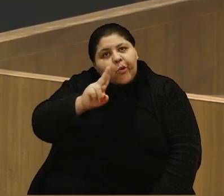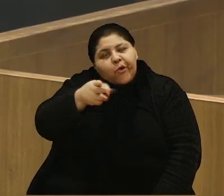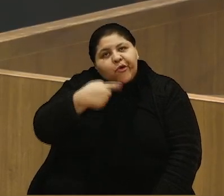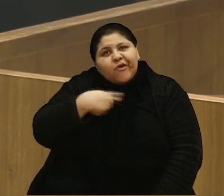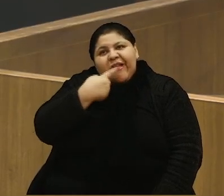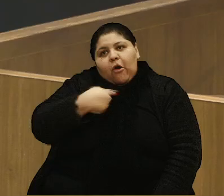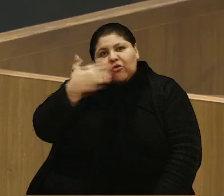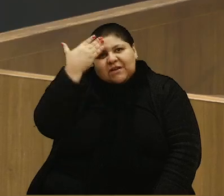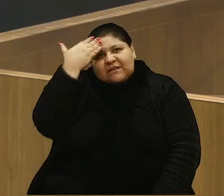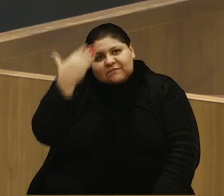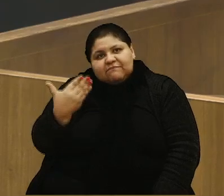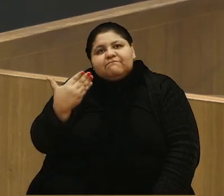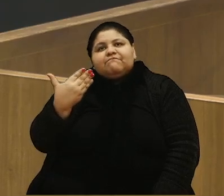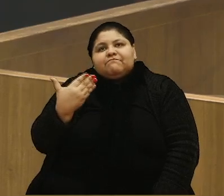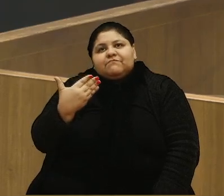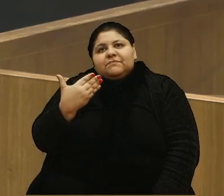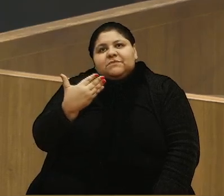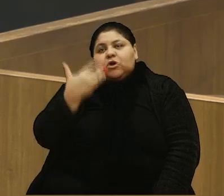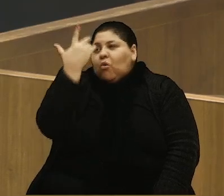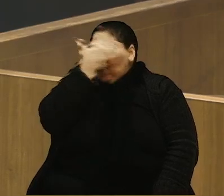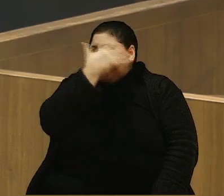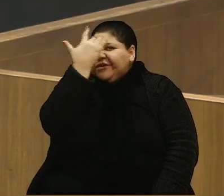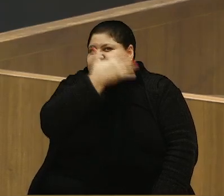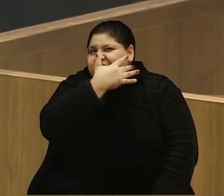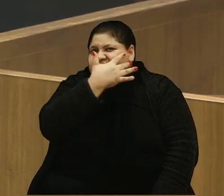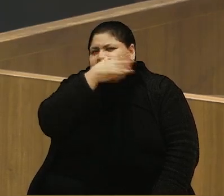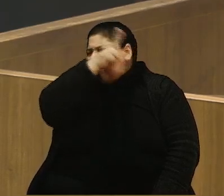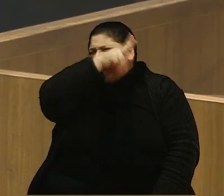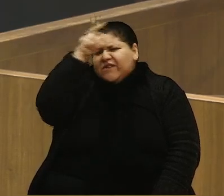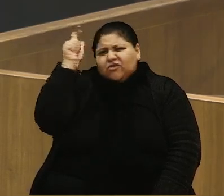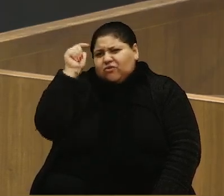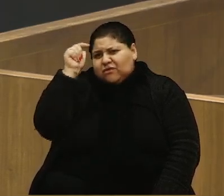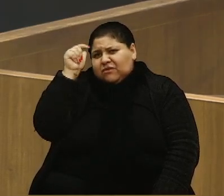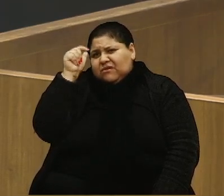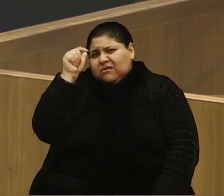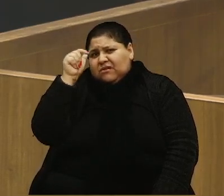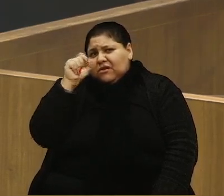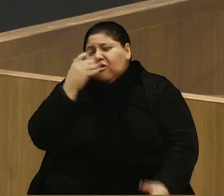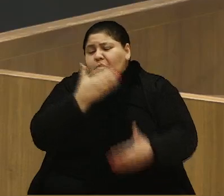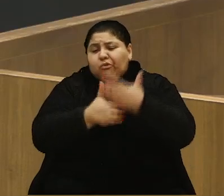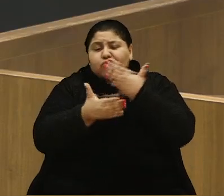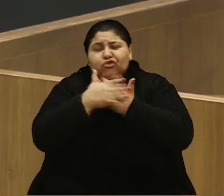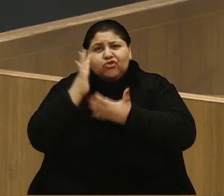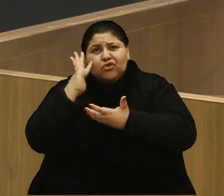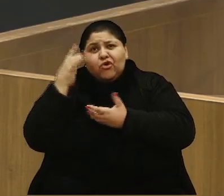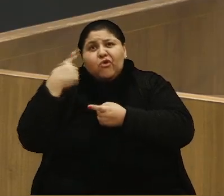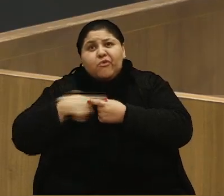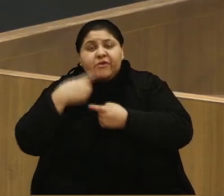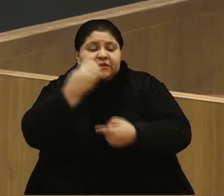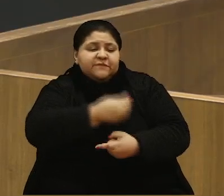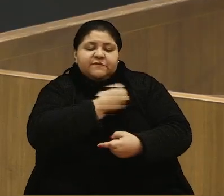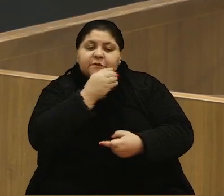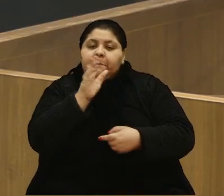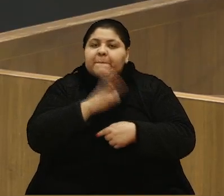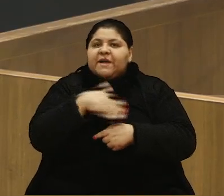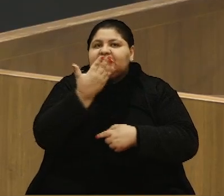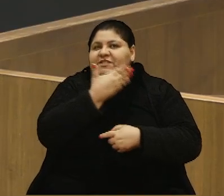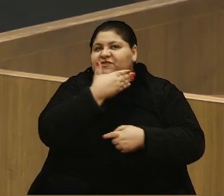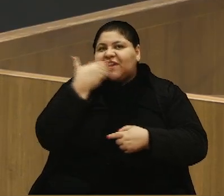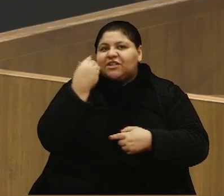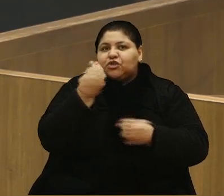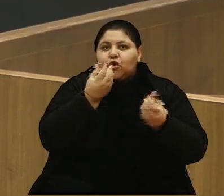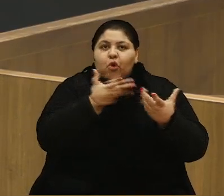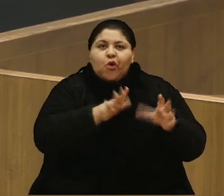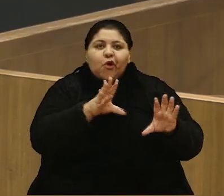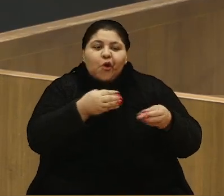de agradecer, né, o Adiló, porque a prefeitura em si, por isso aí que vem ocorrendo, porque torna a nossa vida muito mais fácil como oposição.